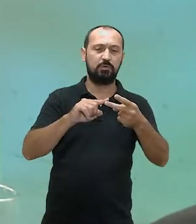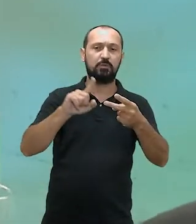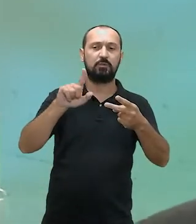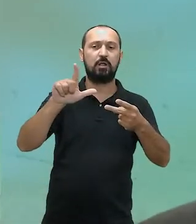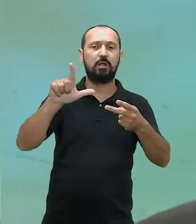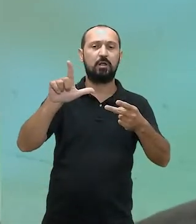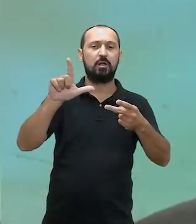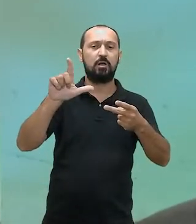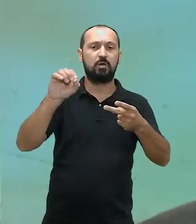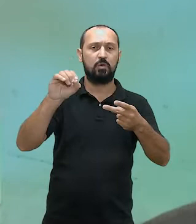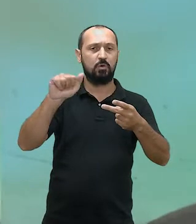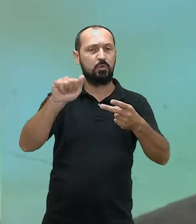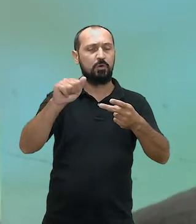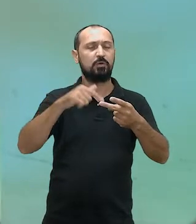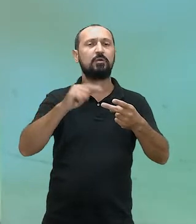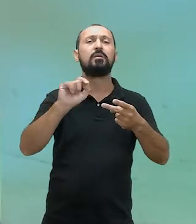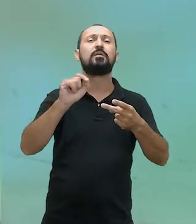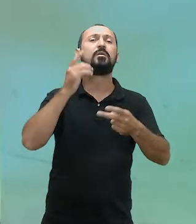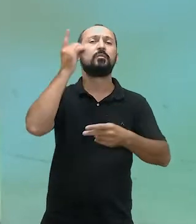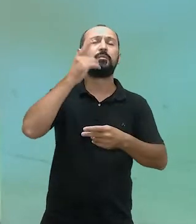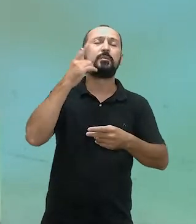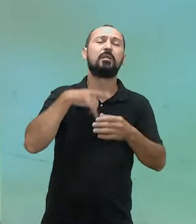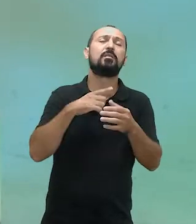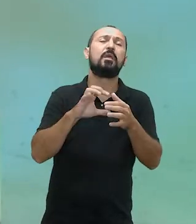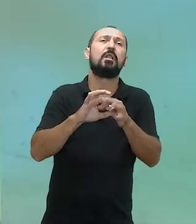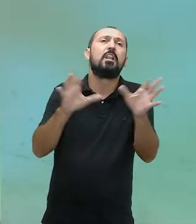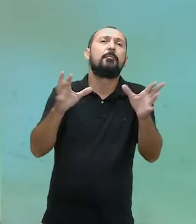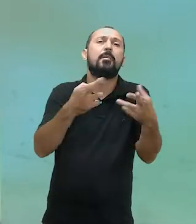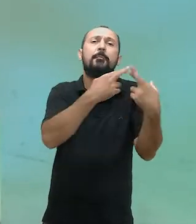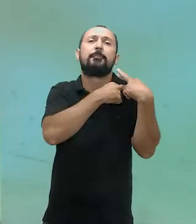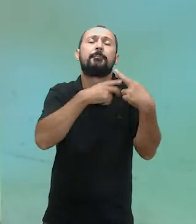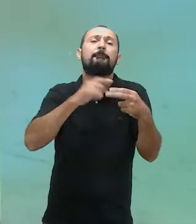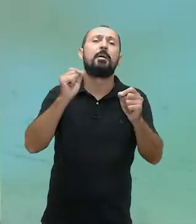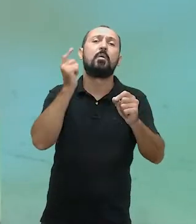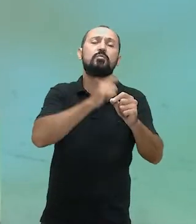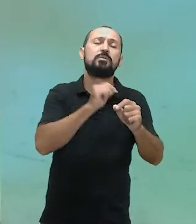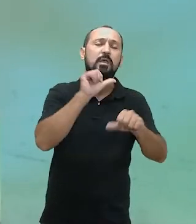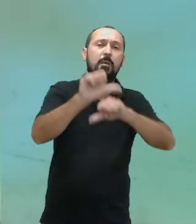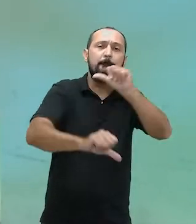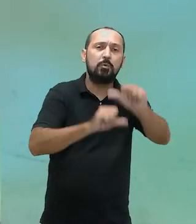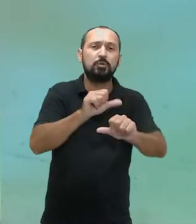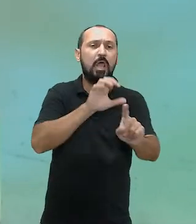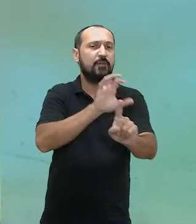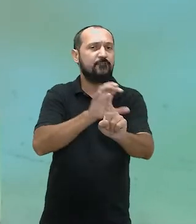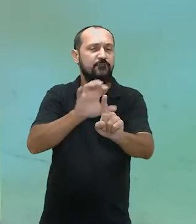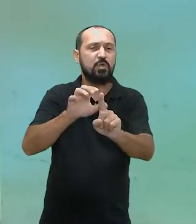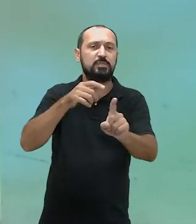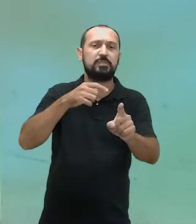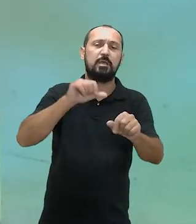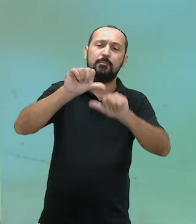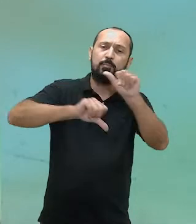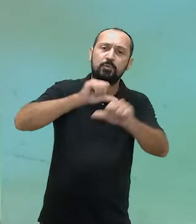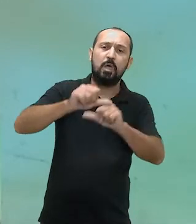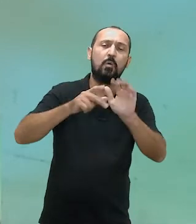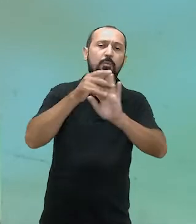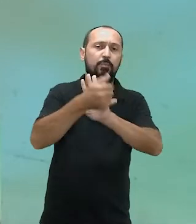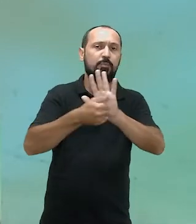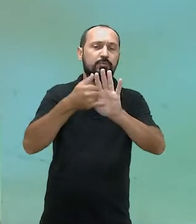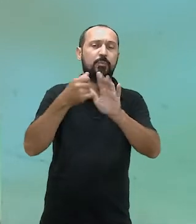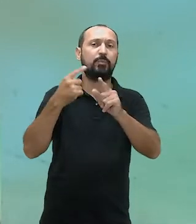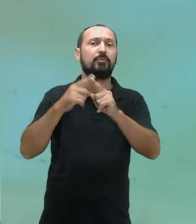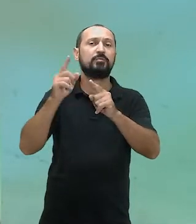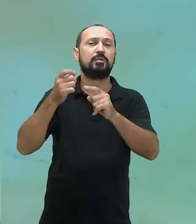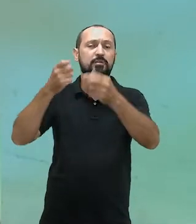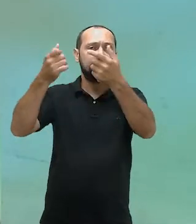o que os deputados têm de autonomia para poder interferir nesses dois projetos que você mencionou no começo da